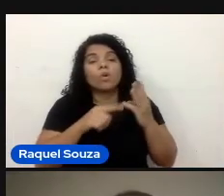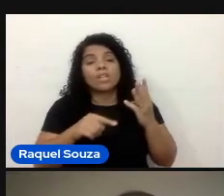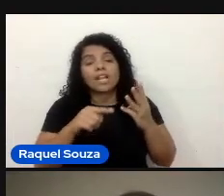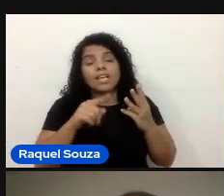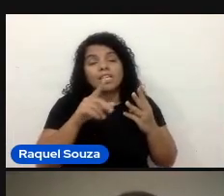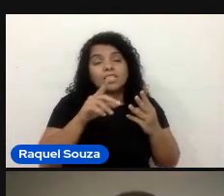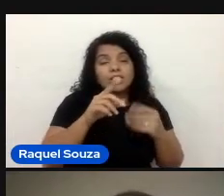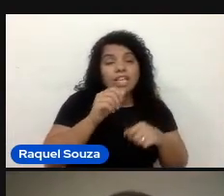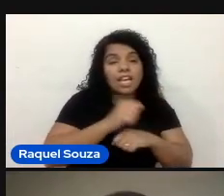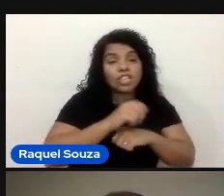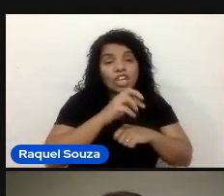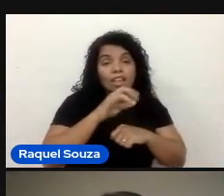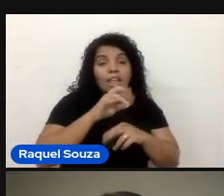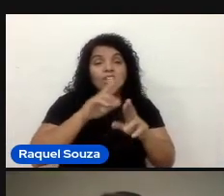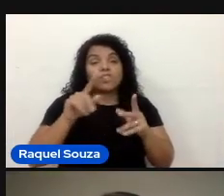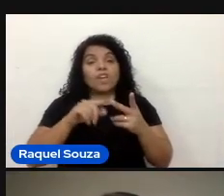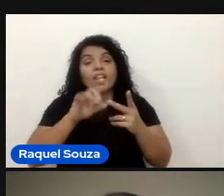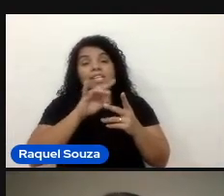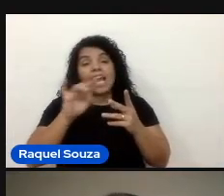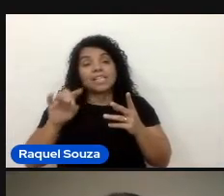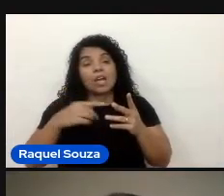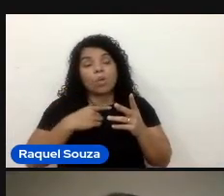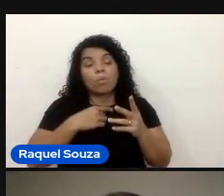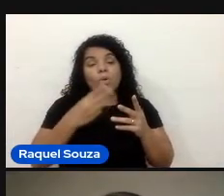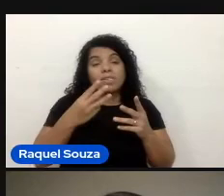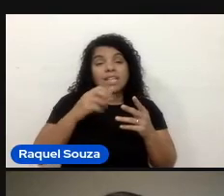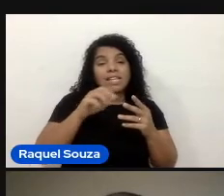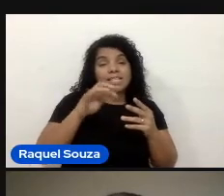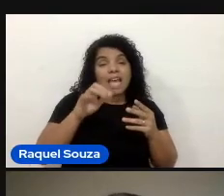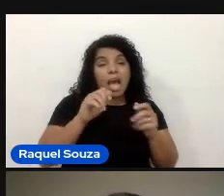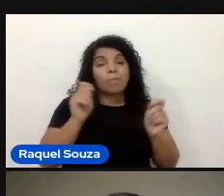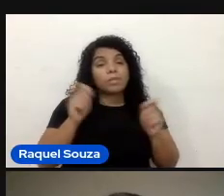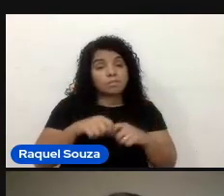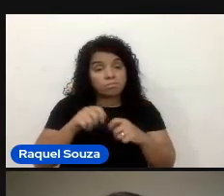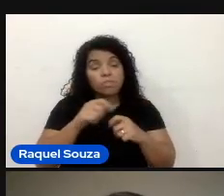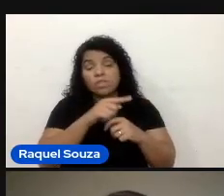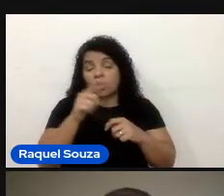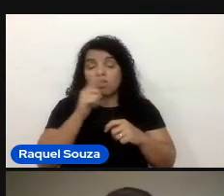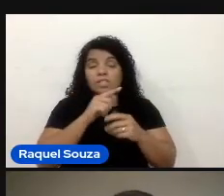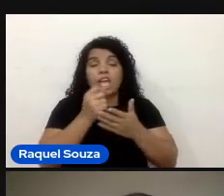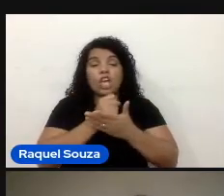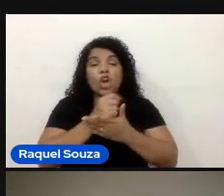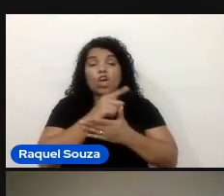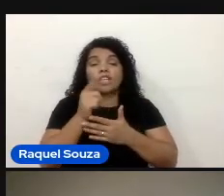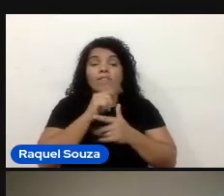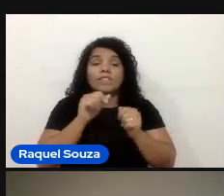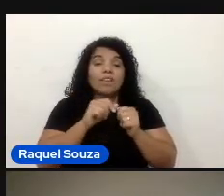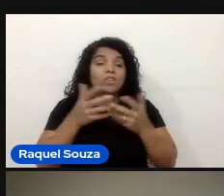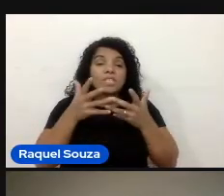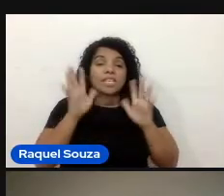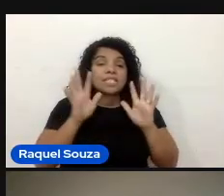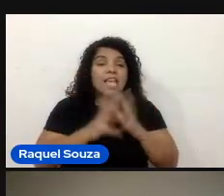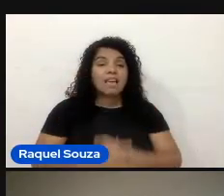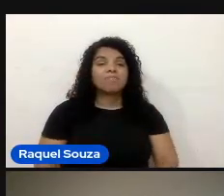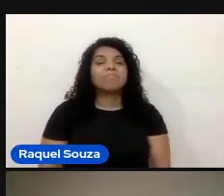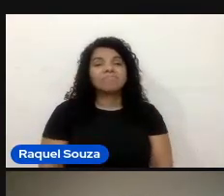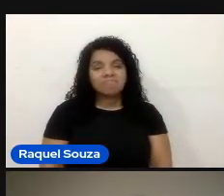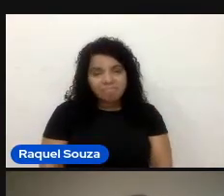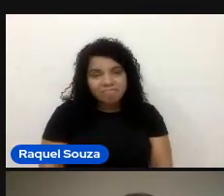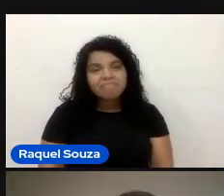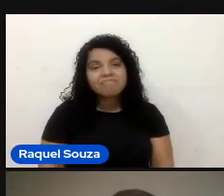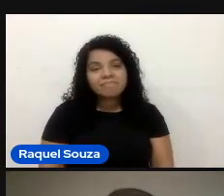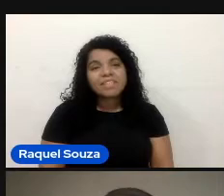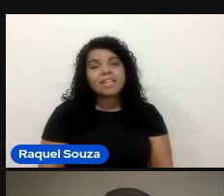janela com 3 abas e controlar isso, você controla. Faz o que você quiser. Ele tem muitos